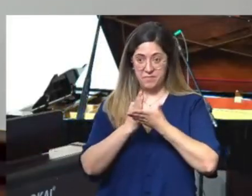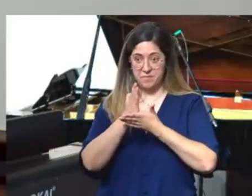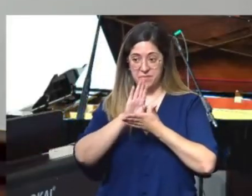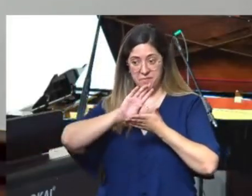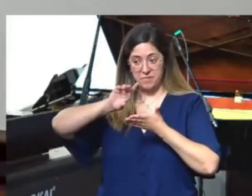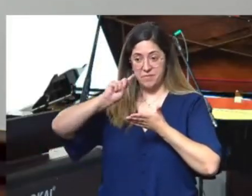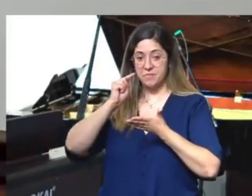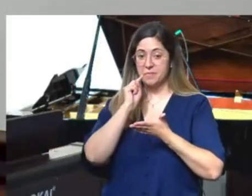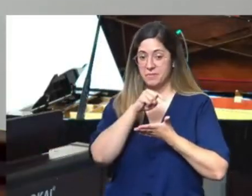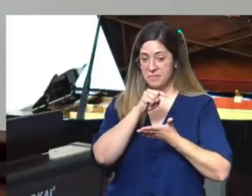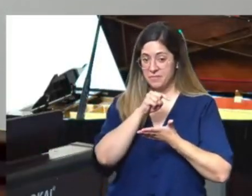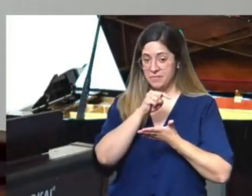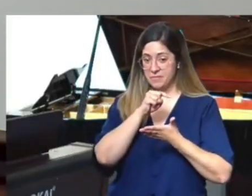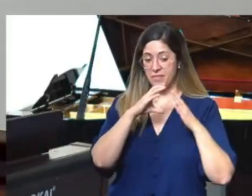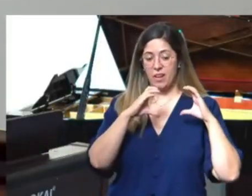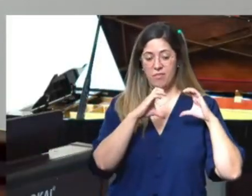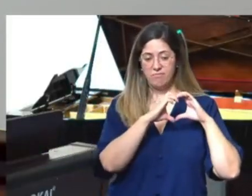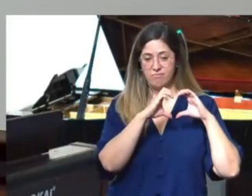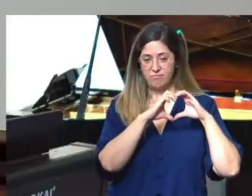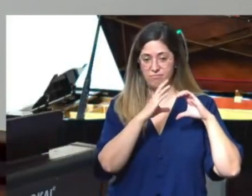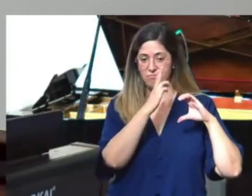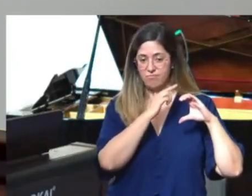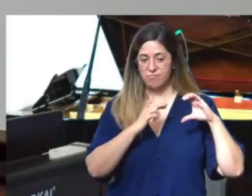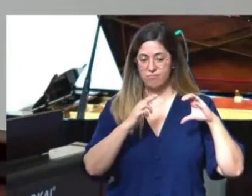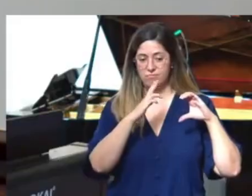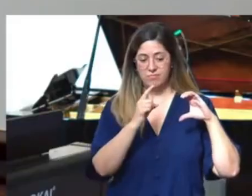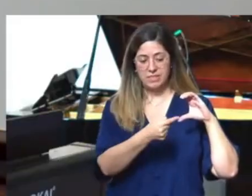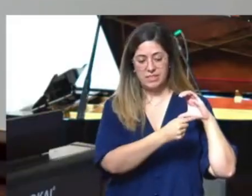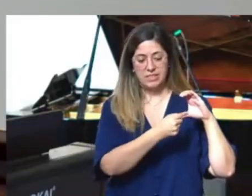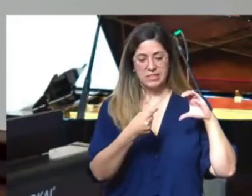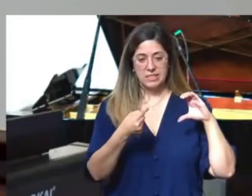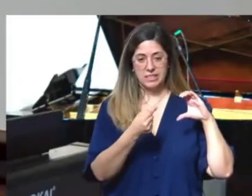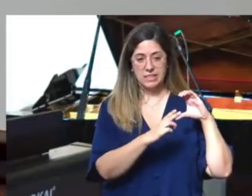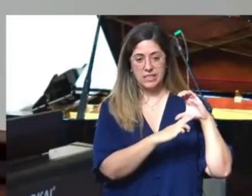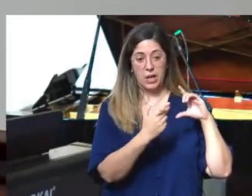você vai escrever dentro do coração a palavra